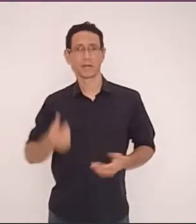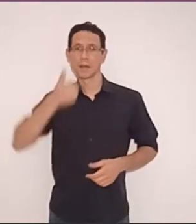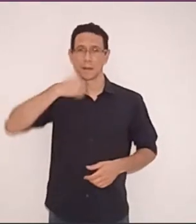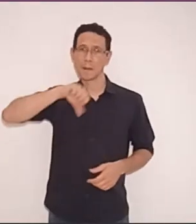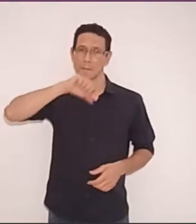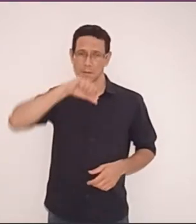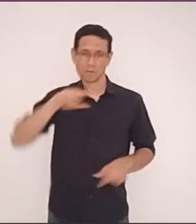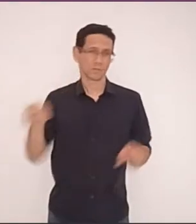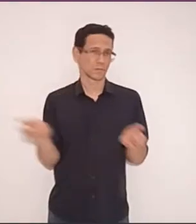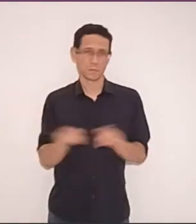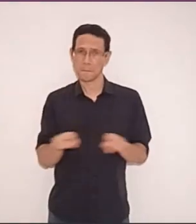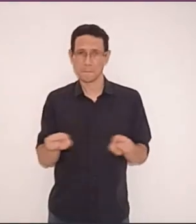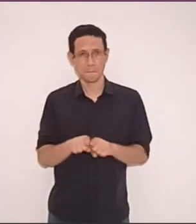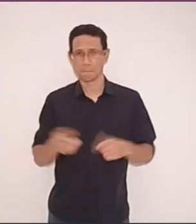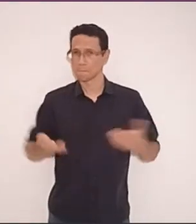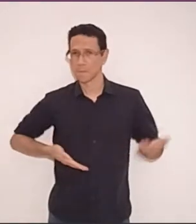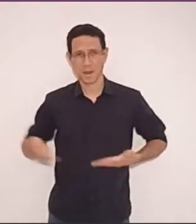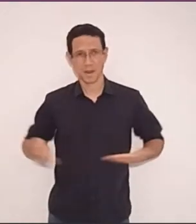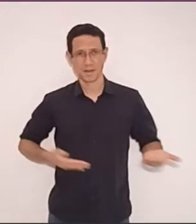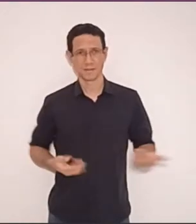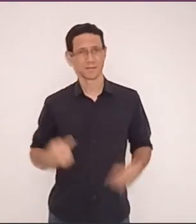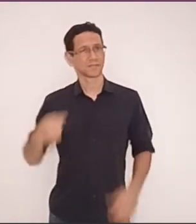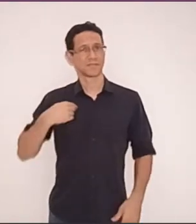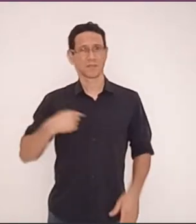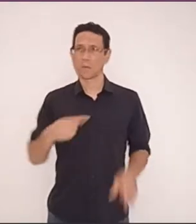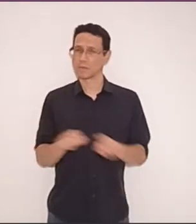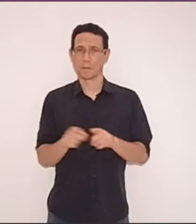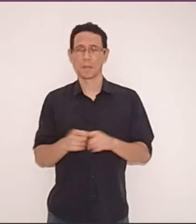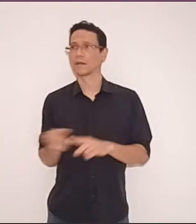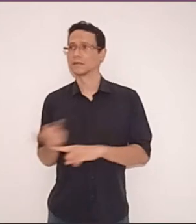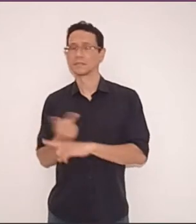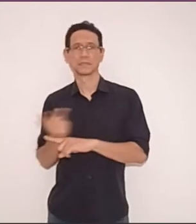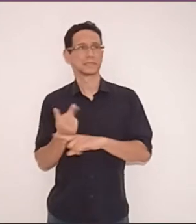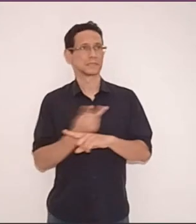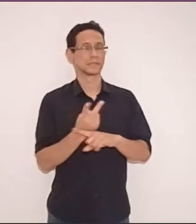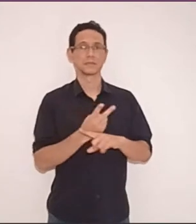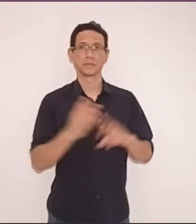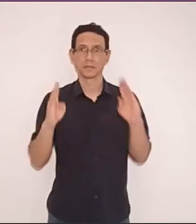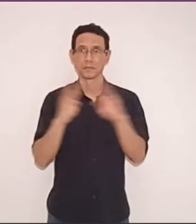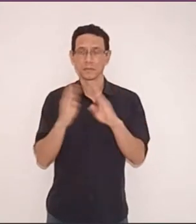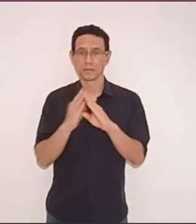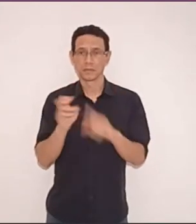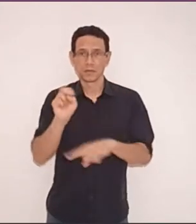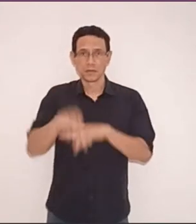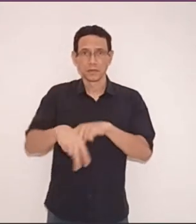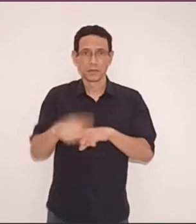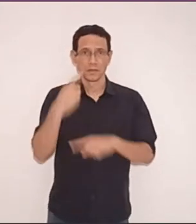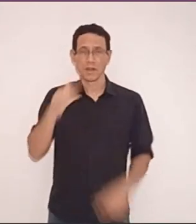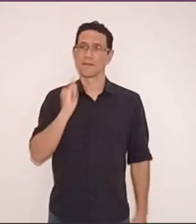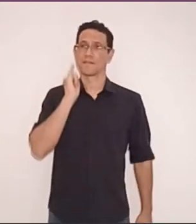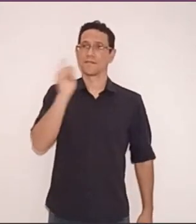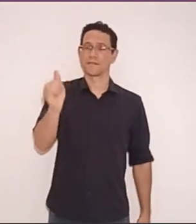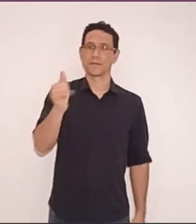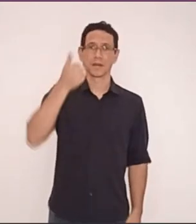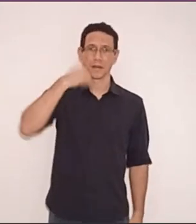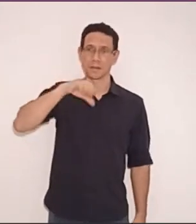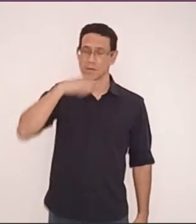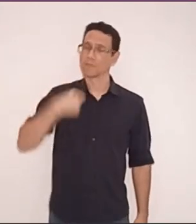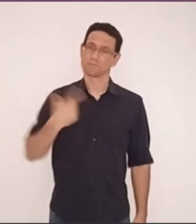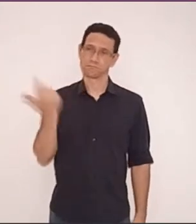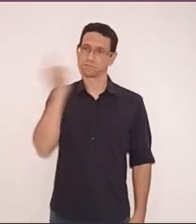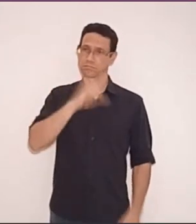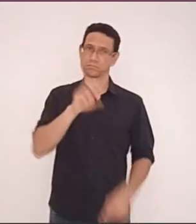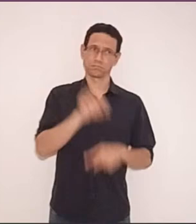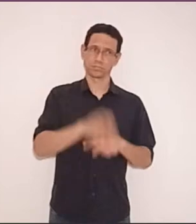outra opção né eu lembro que quando eu consegui o meu primeiro emprego como doméstica eu chego em casa quando o que a minha mãe ela começa a chorar